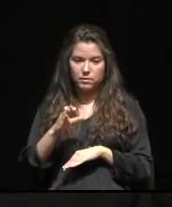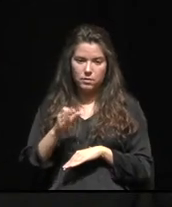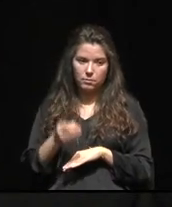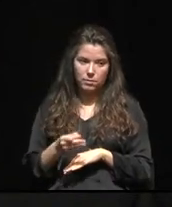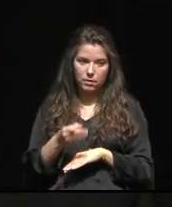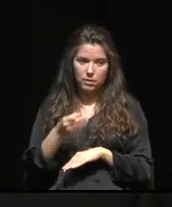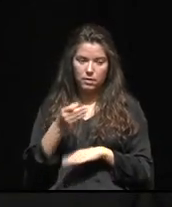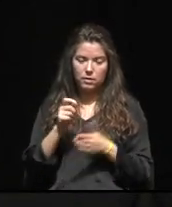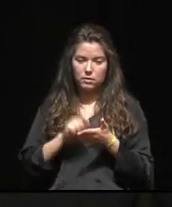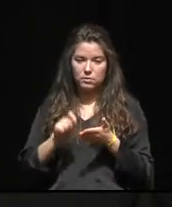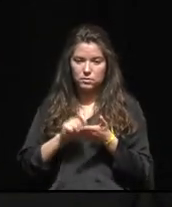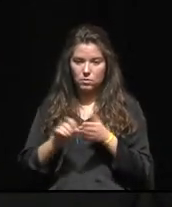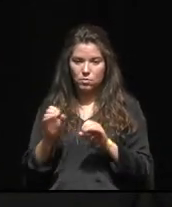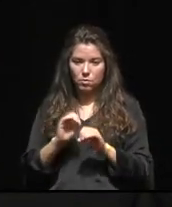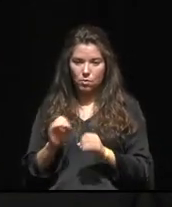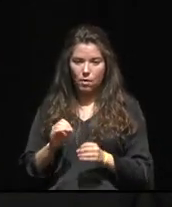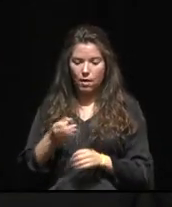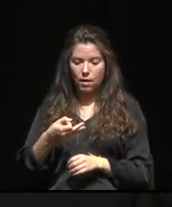e